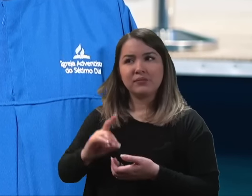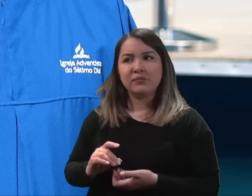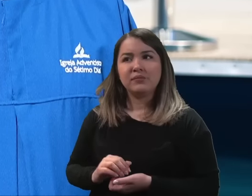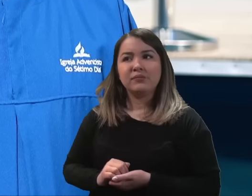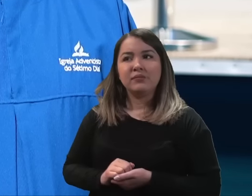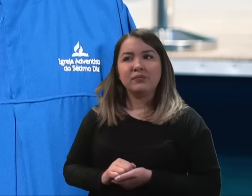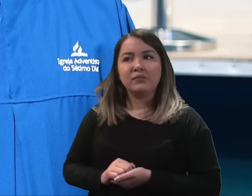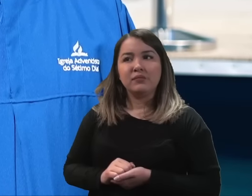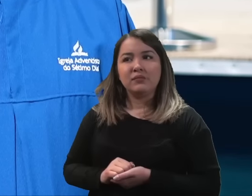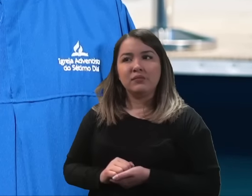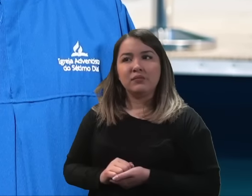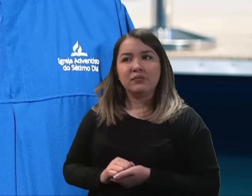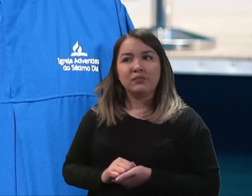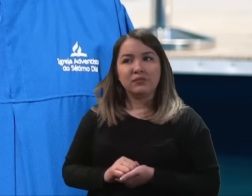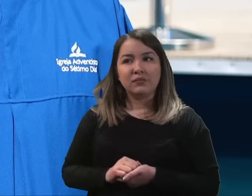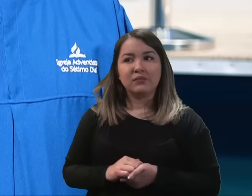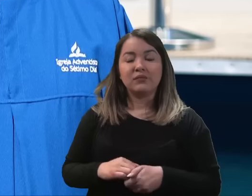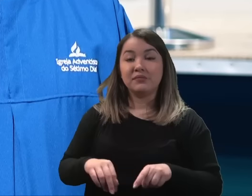e de alguns